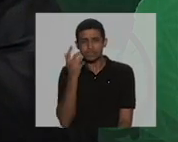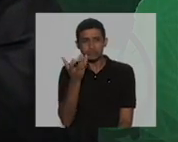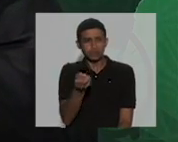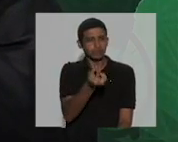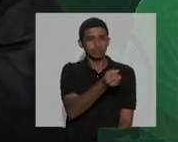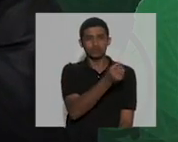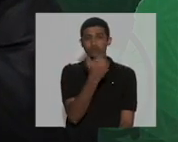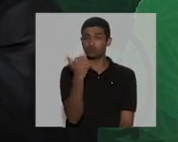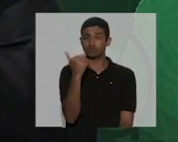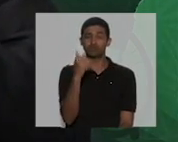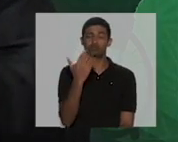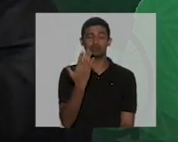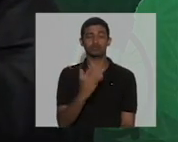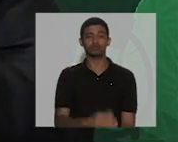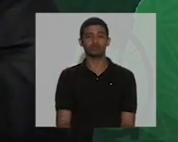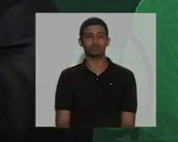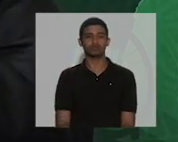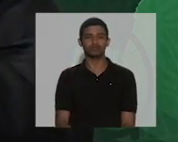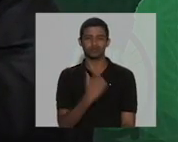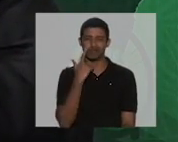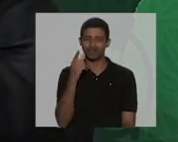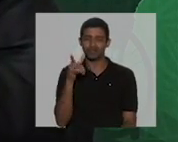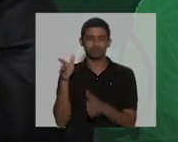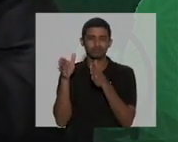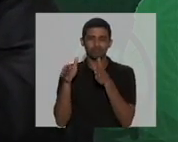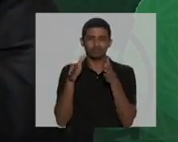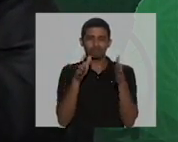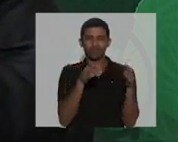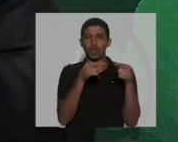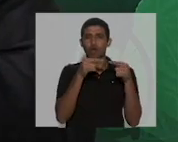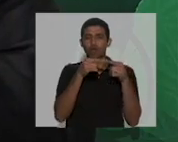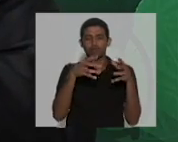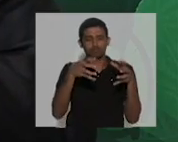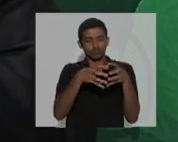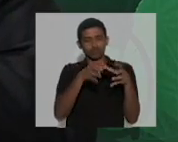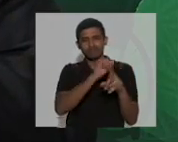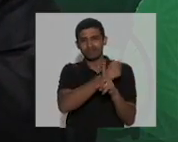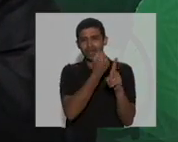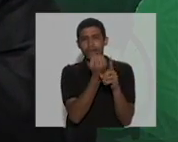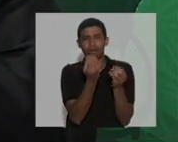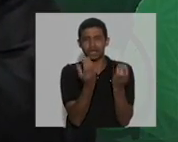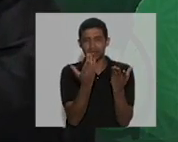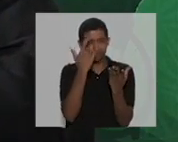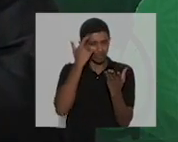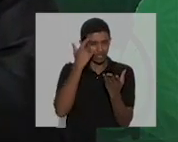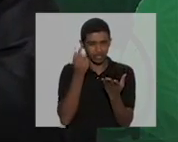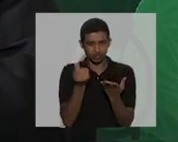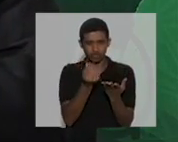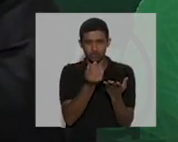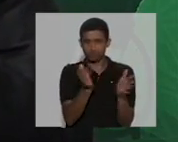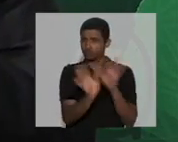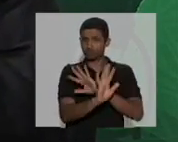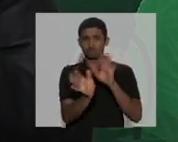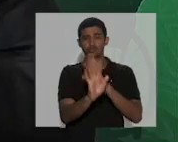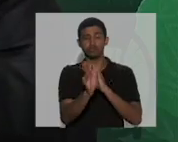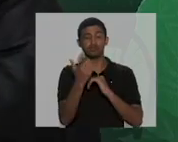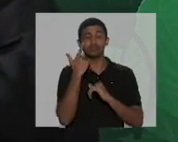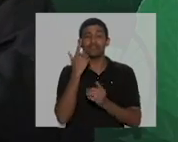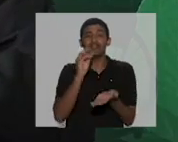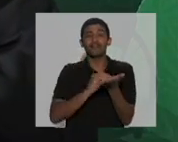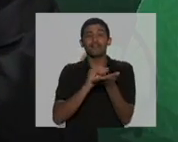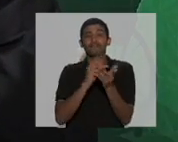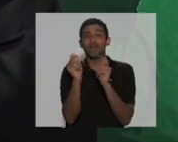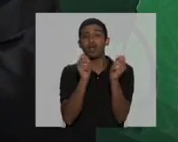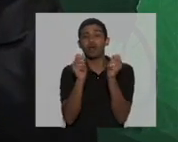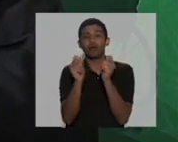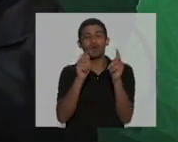né? E por serem organizadas em associações sem fins lucrativos, não têm os procedimentos de controle